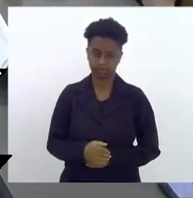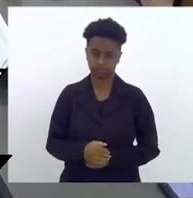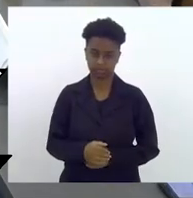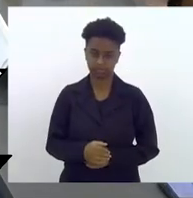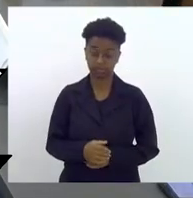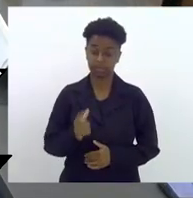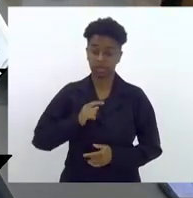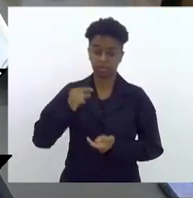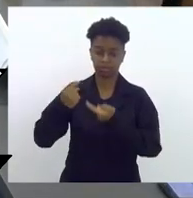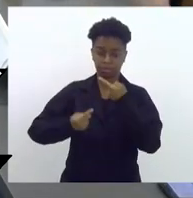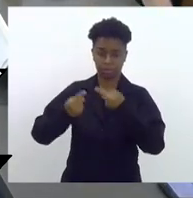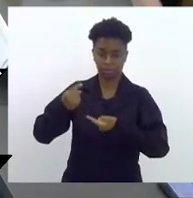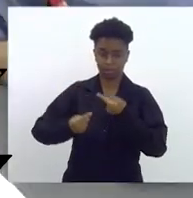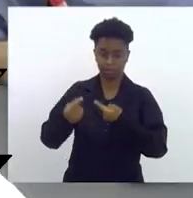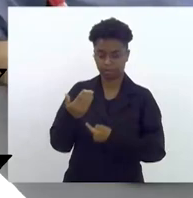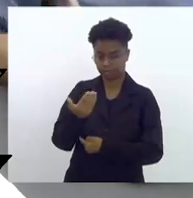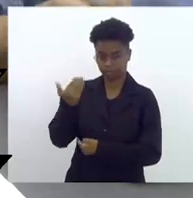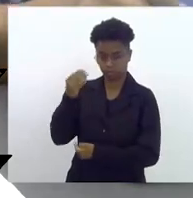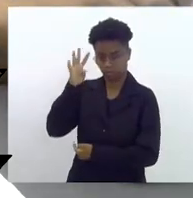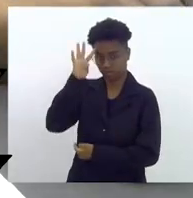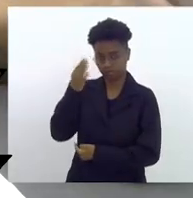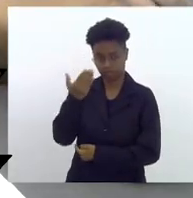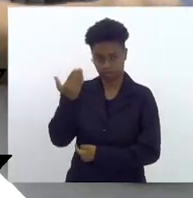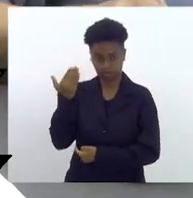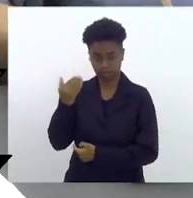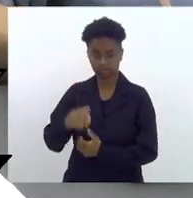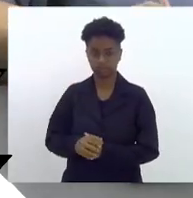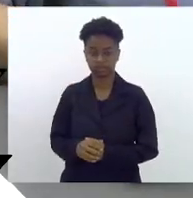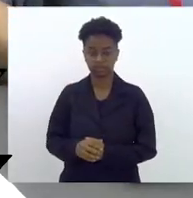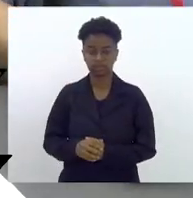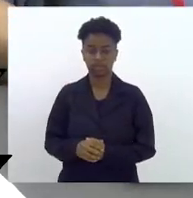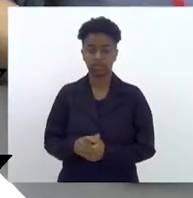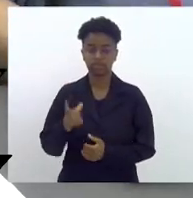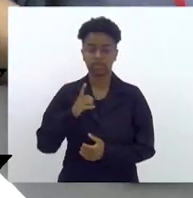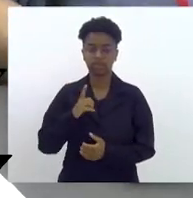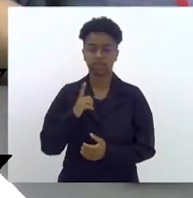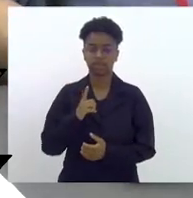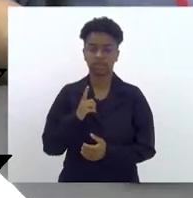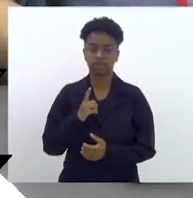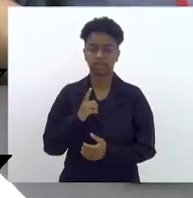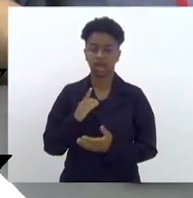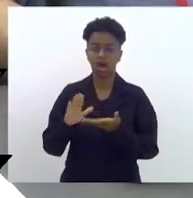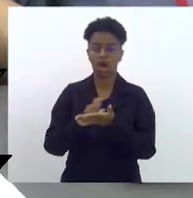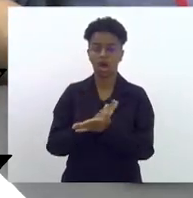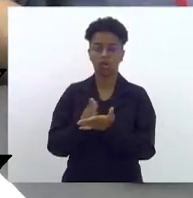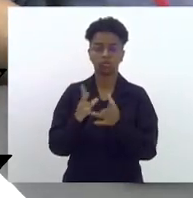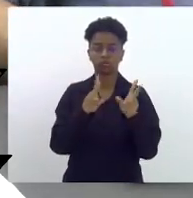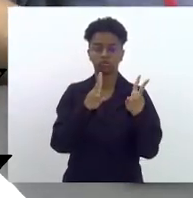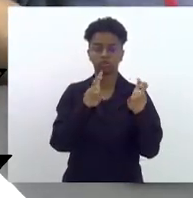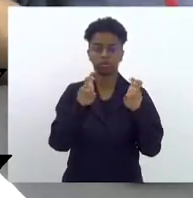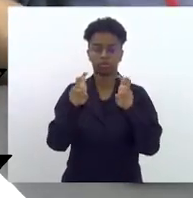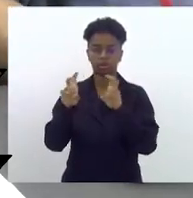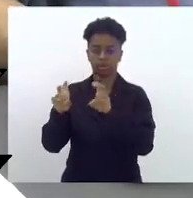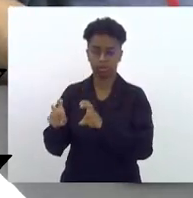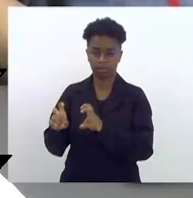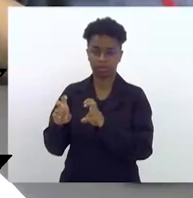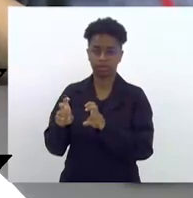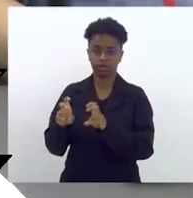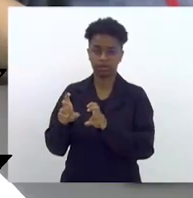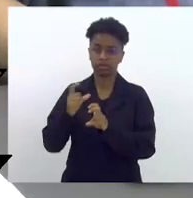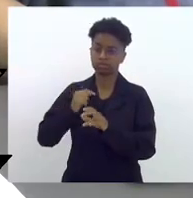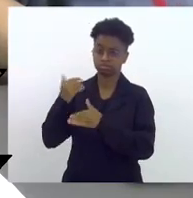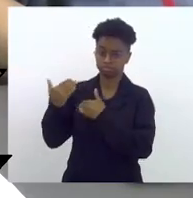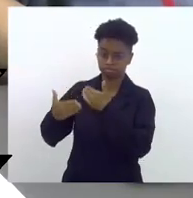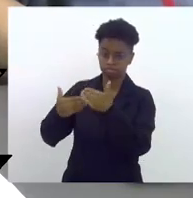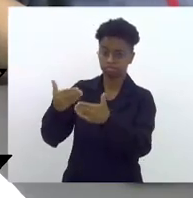anterior da quarta-feira passada foram levantadas algumas questões e que houve evolução